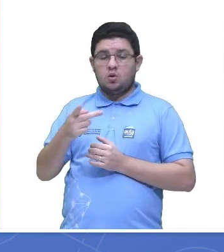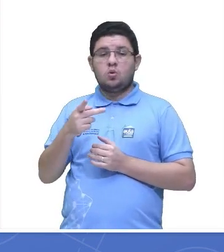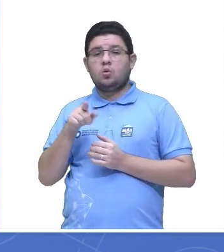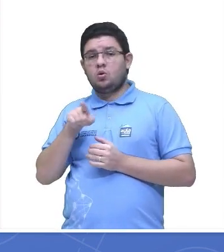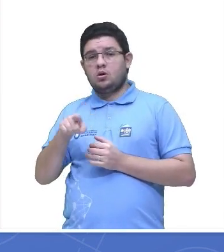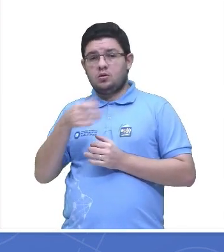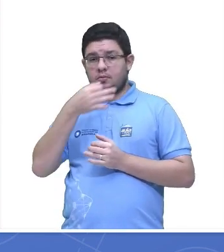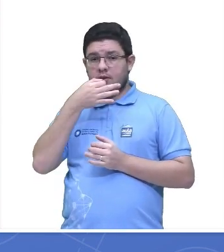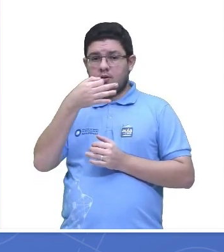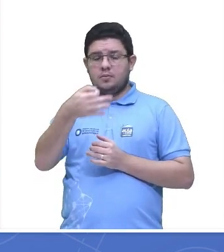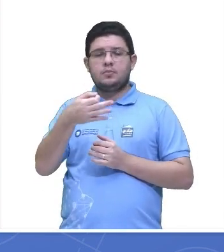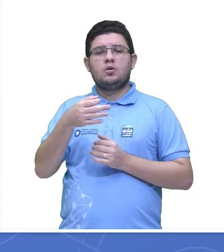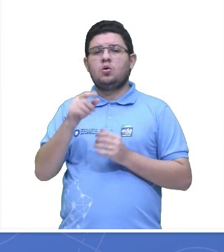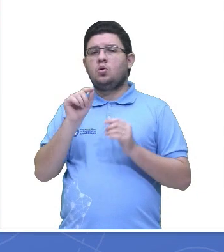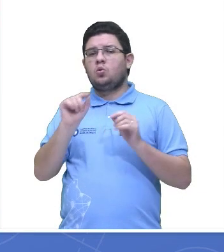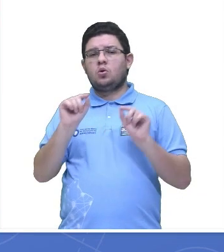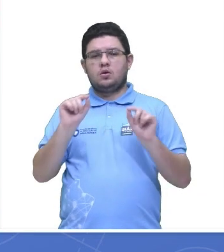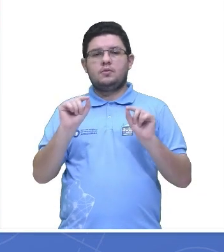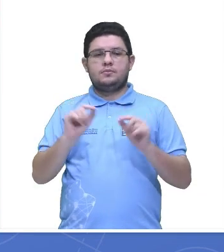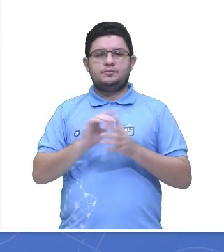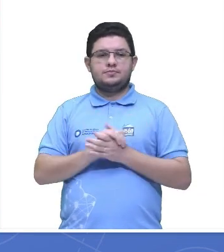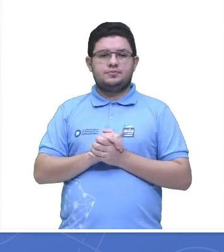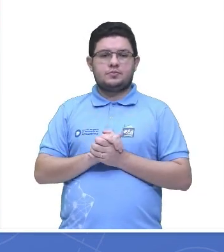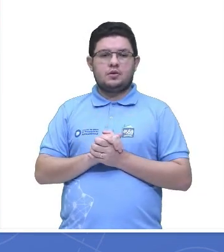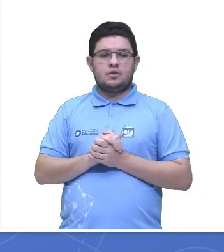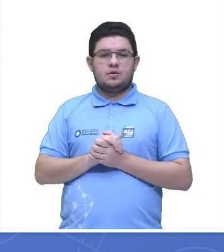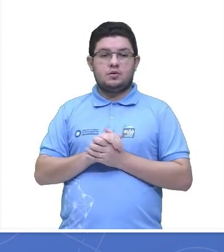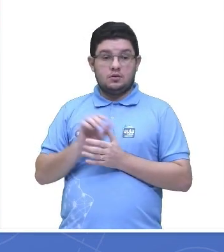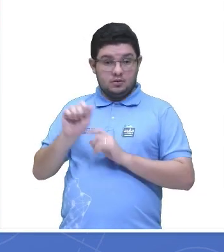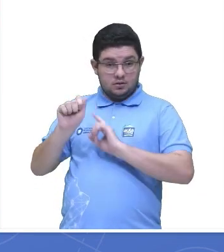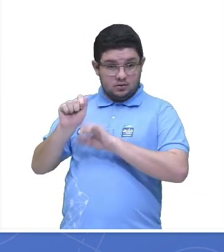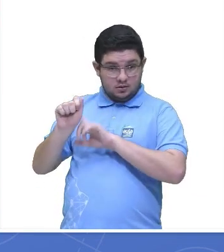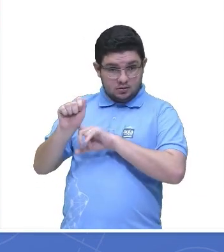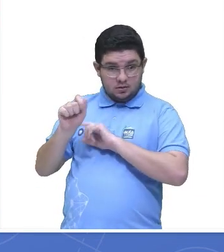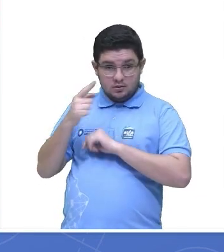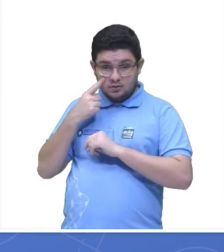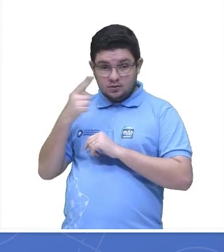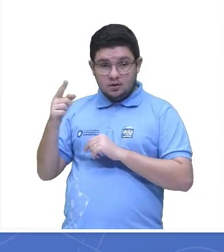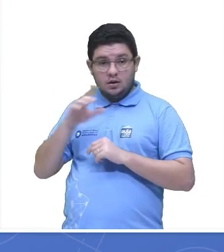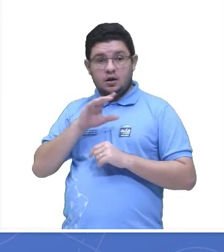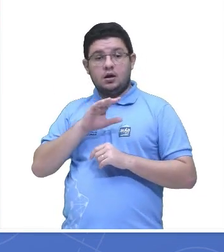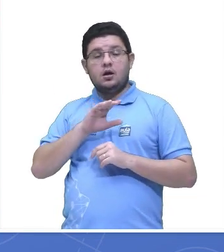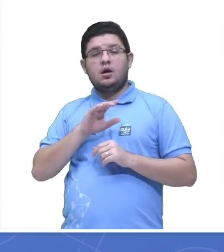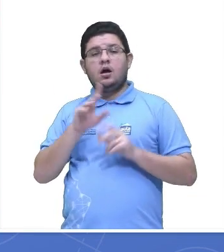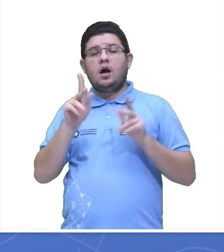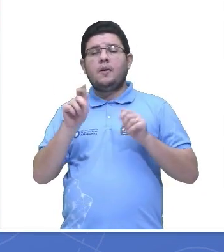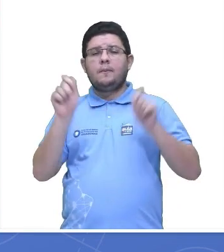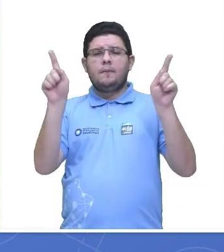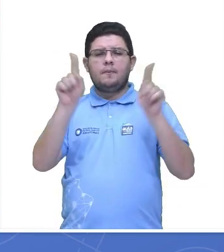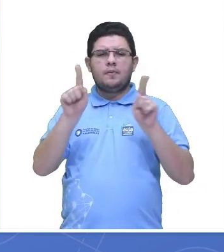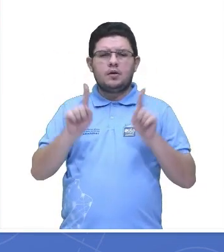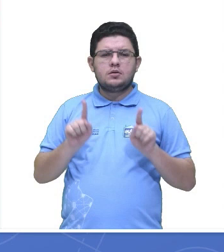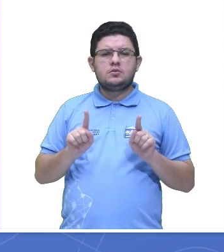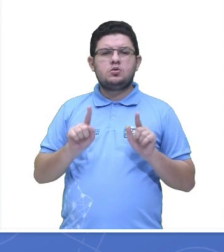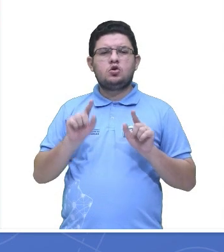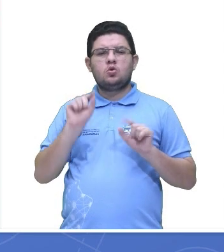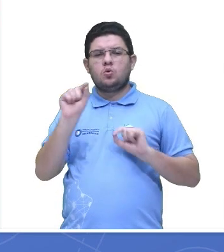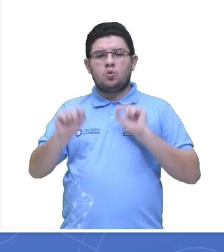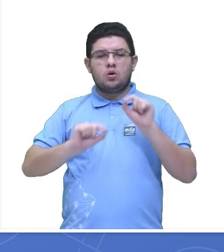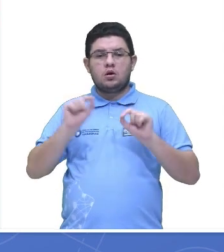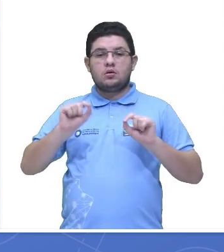letra A paz tem o poder de aumentar o amor entre os homens. B, o amor pelo poder deve ser menor do que o poder do